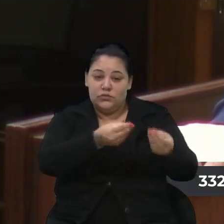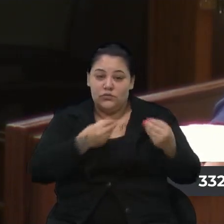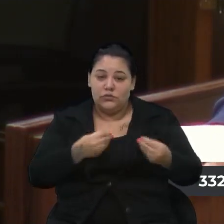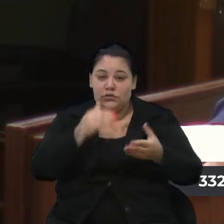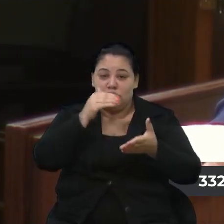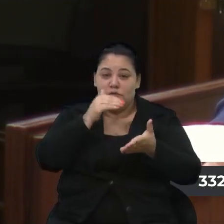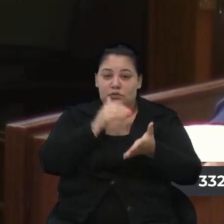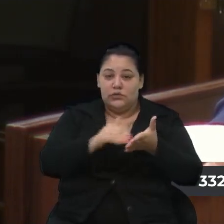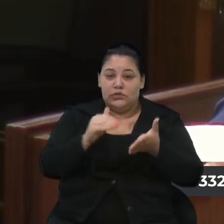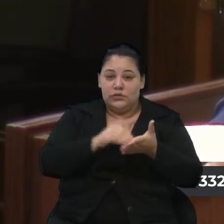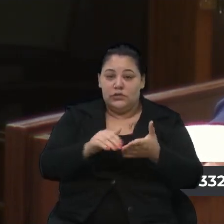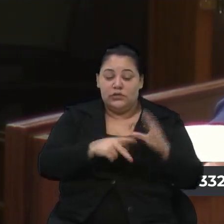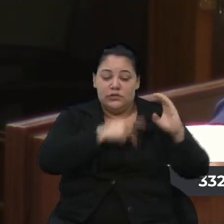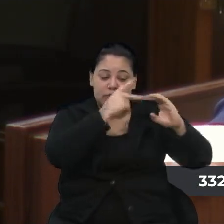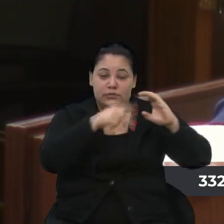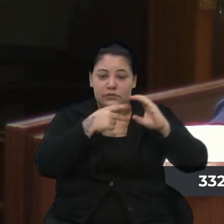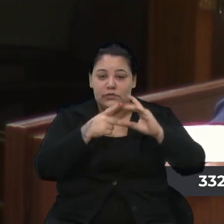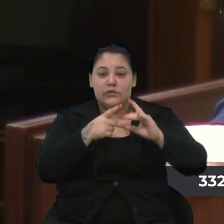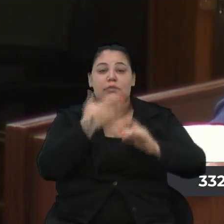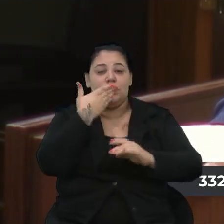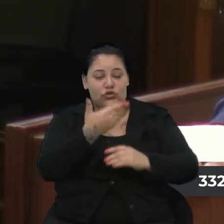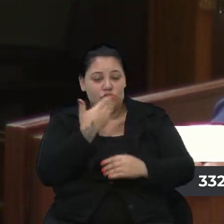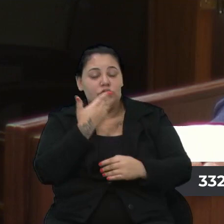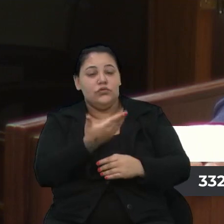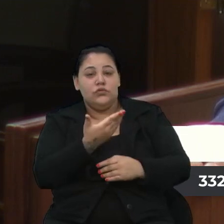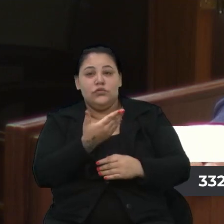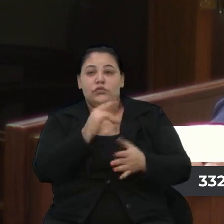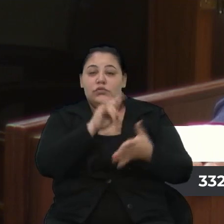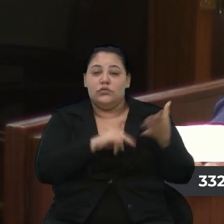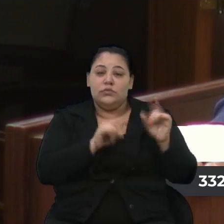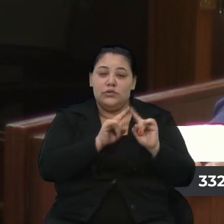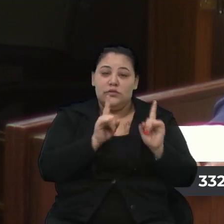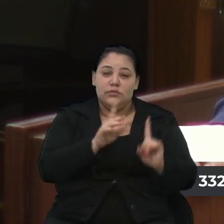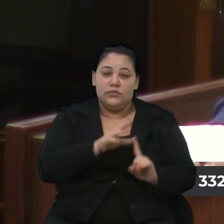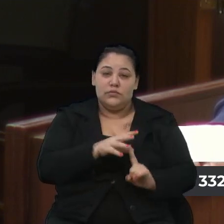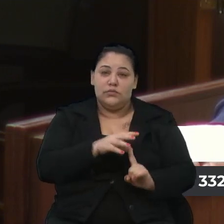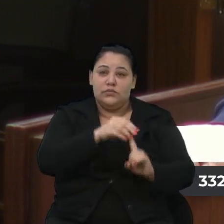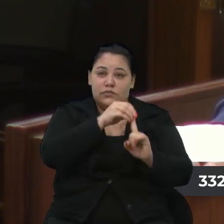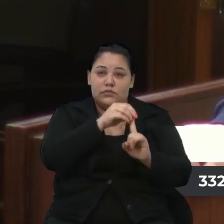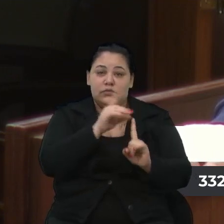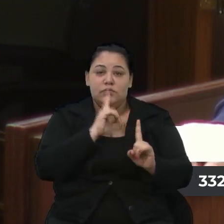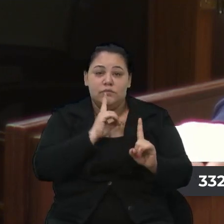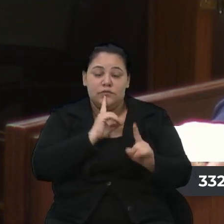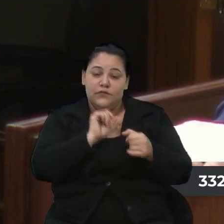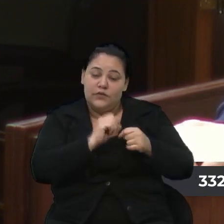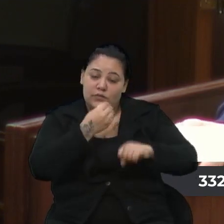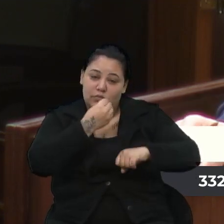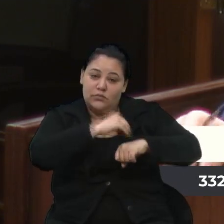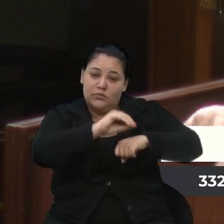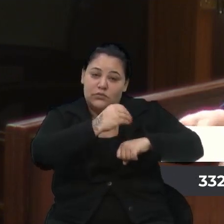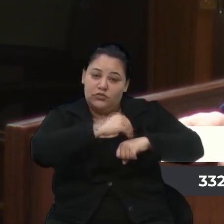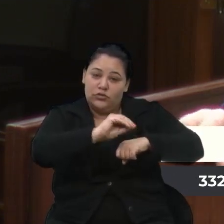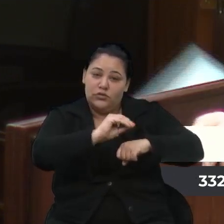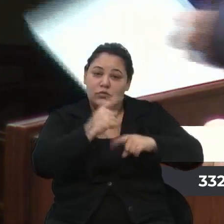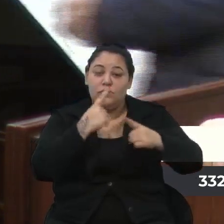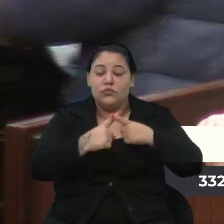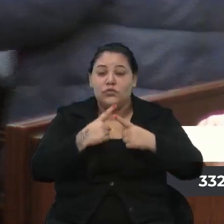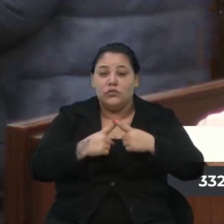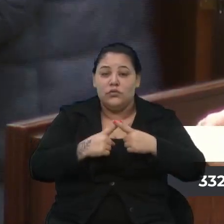Secretaria da Câmara está providenciando os documentos. Mas, principalmente, o vereador Alberto fez uma sugestão, porque os